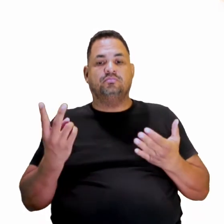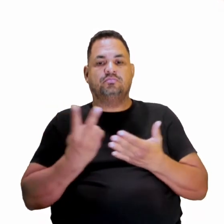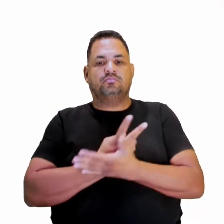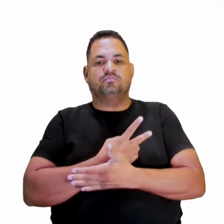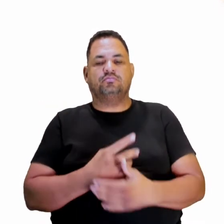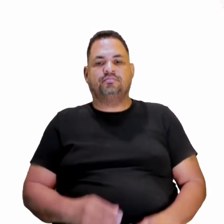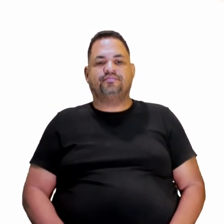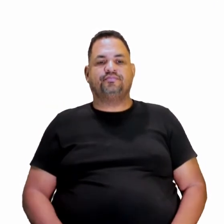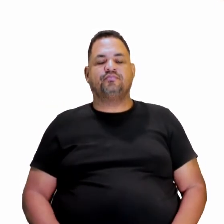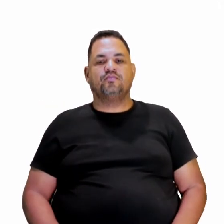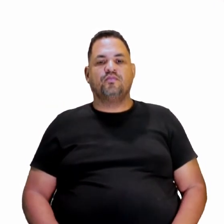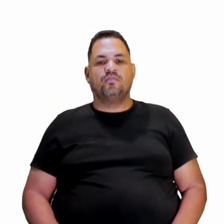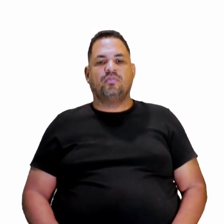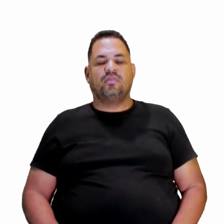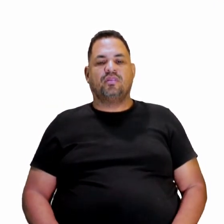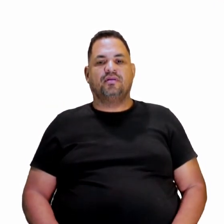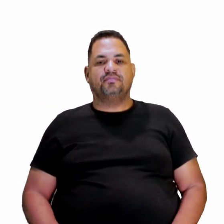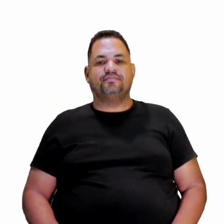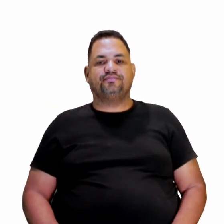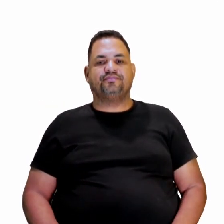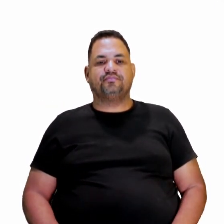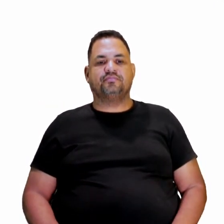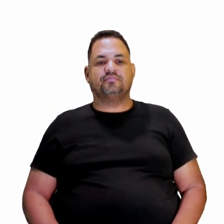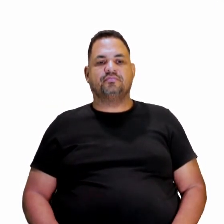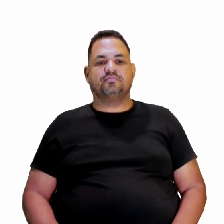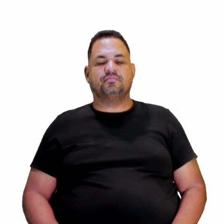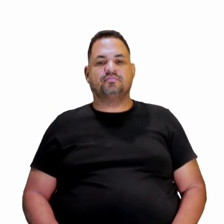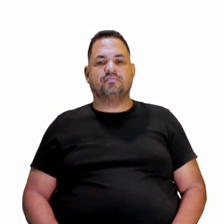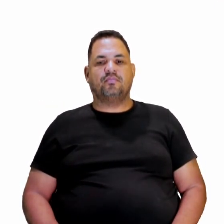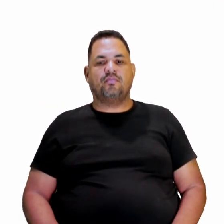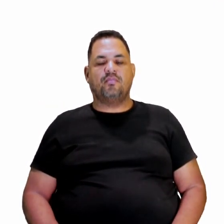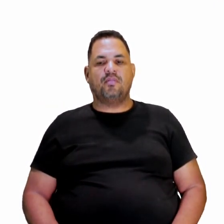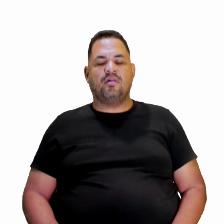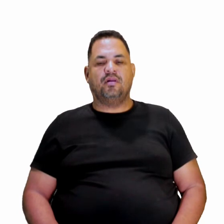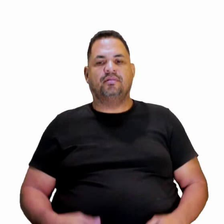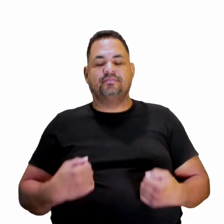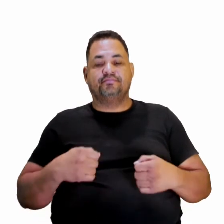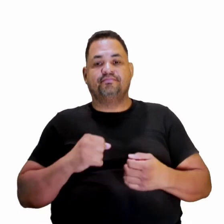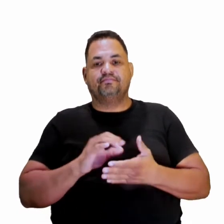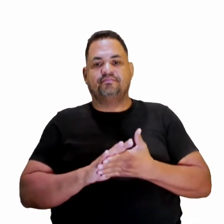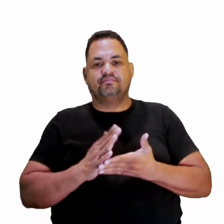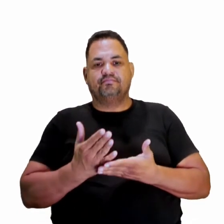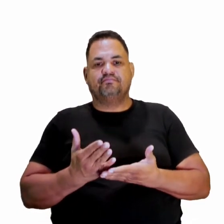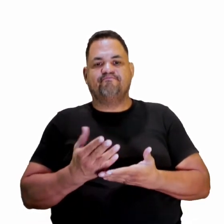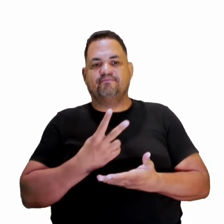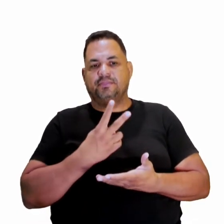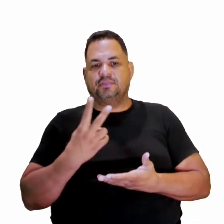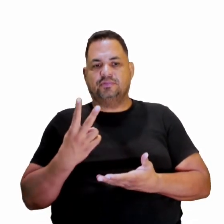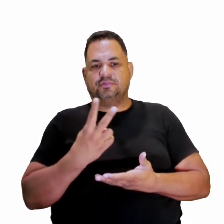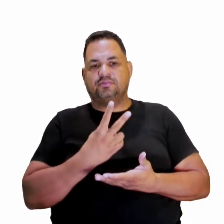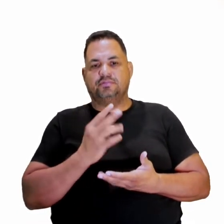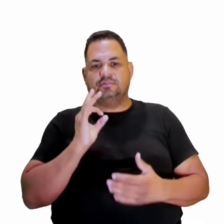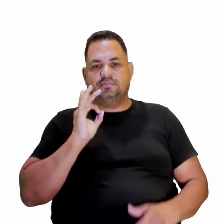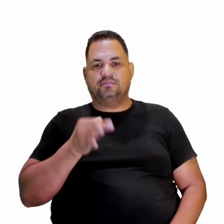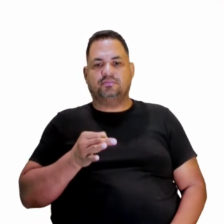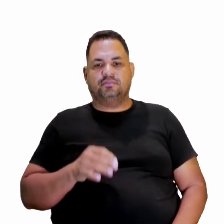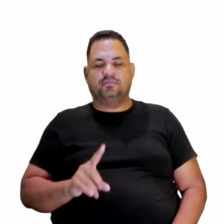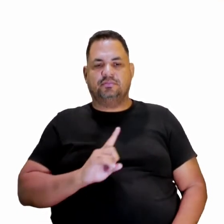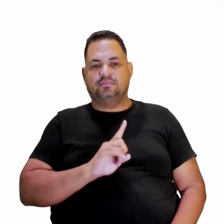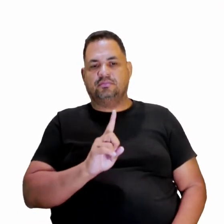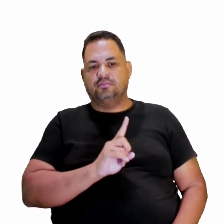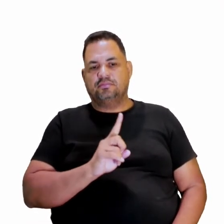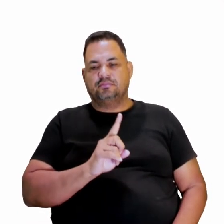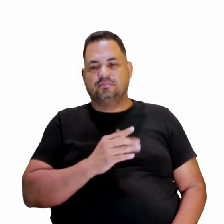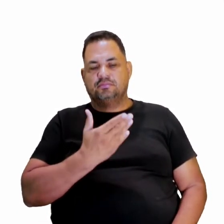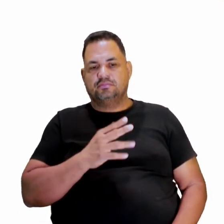He arrived at work at 10. Ou seja, você tem que ir uma atividade que tem os dois. Certo? Negativa